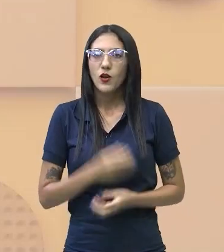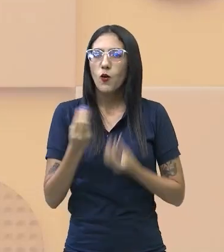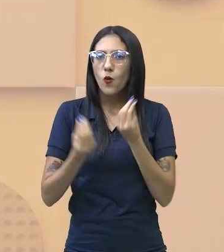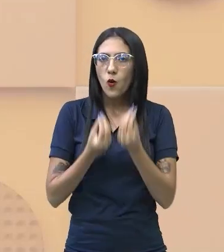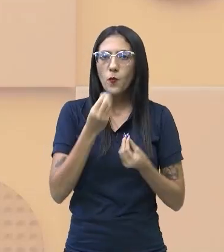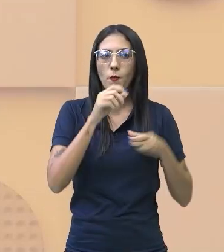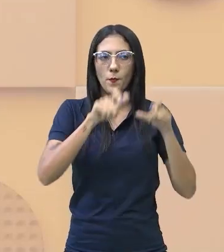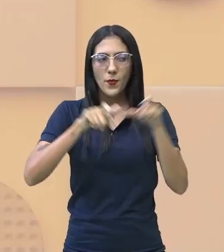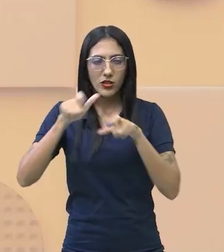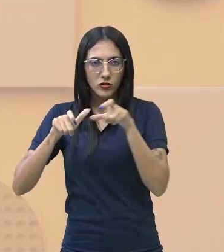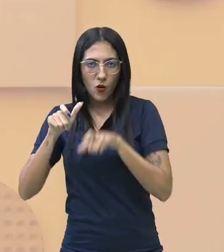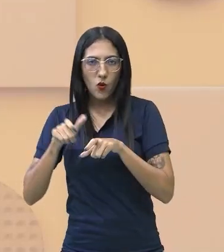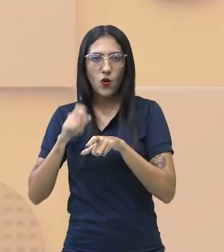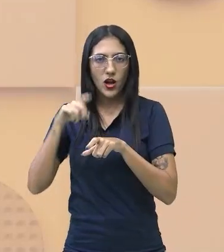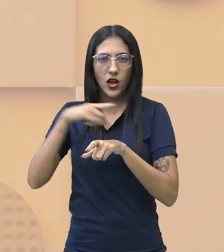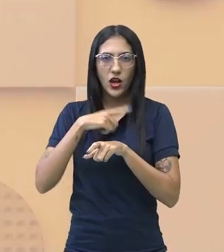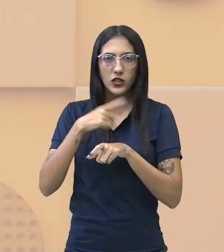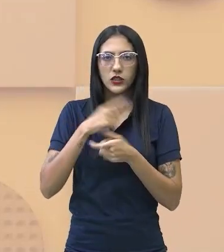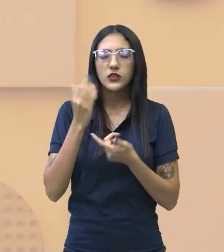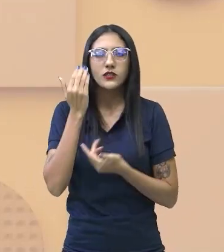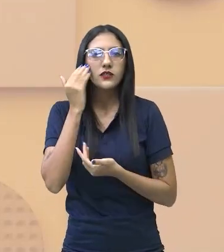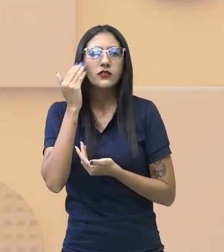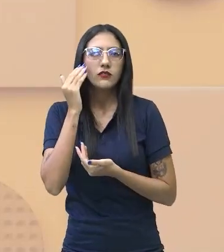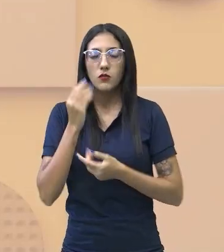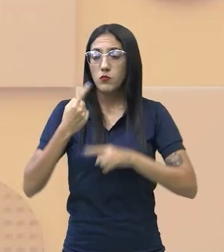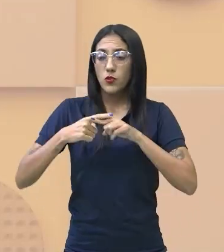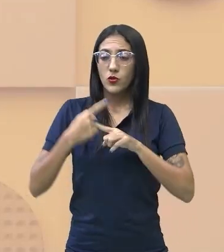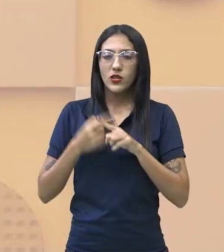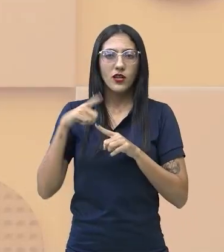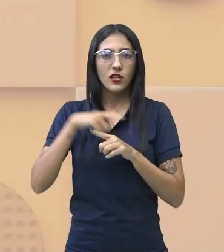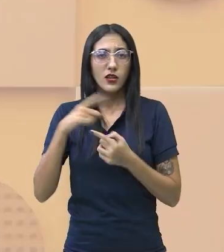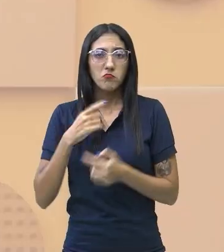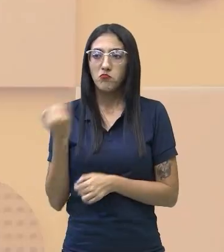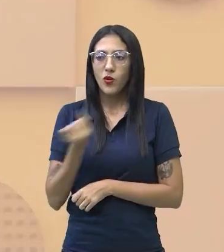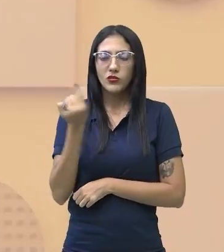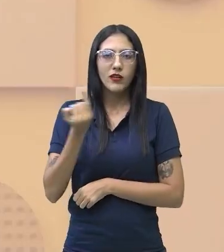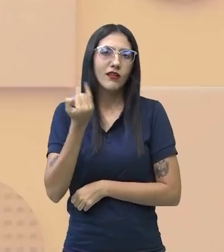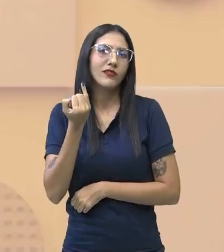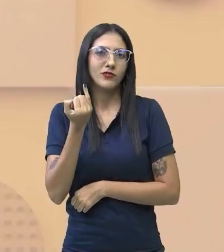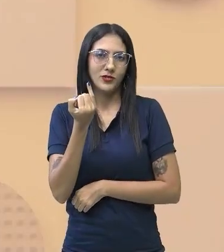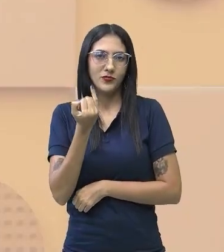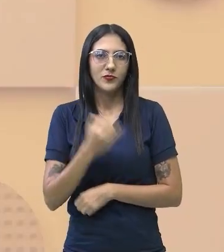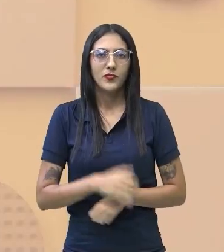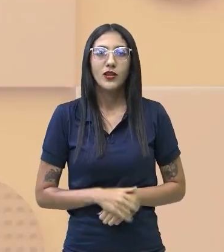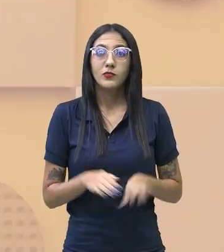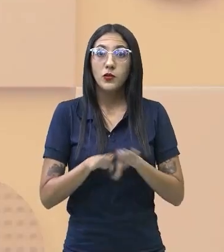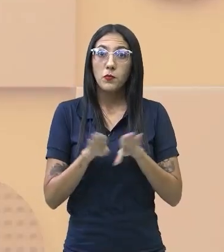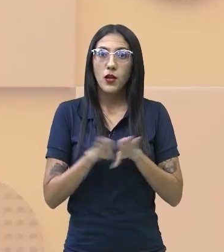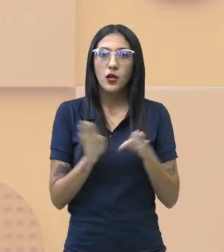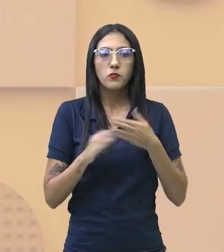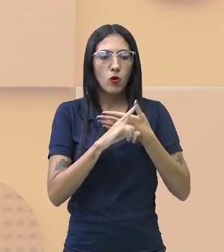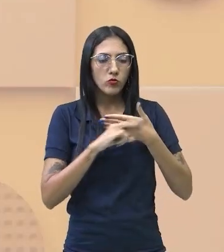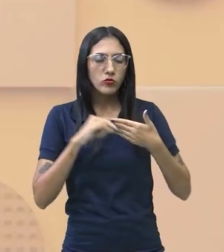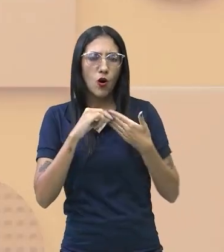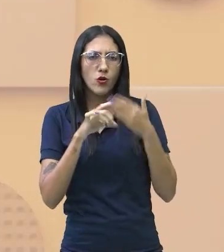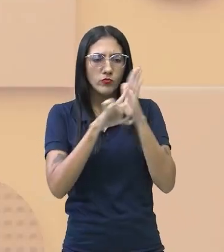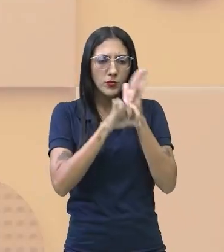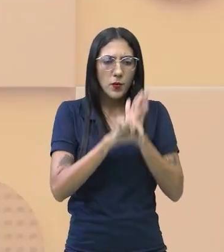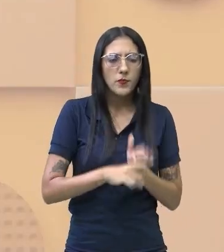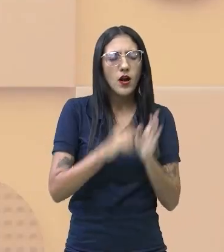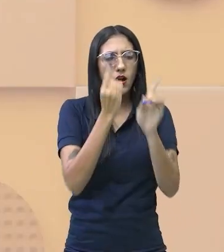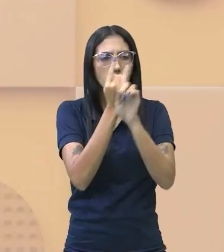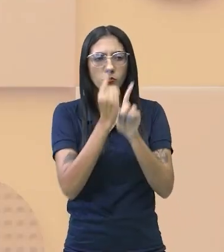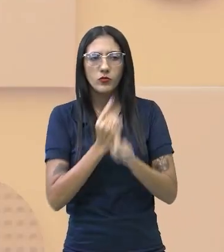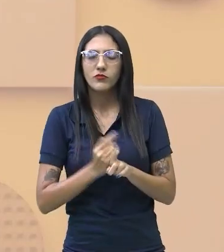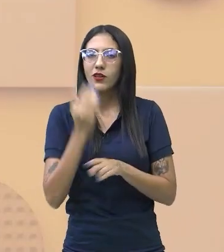lidar, então, com esse tempo? Por que esse tempo, então, ele é tão importante também para o historiador, para eu desvendar, então,